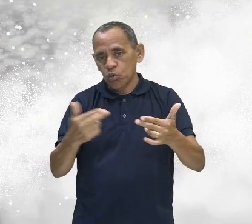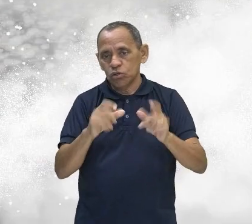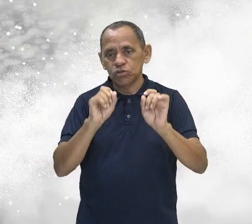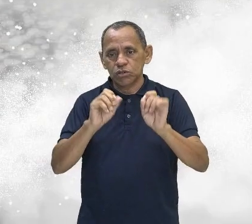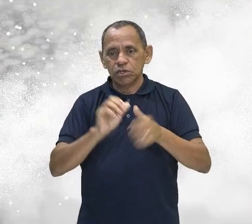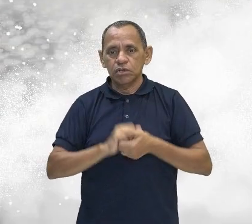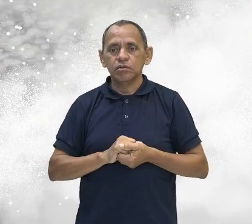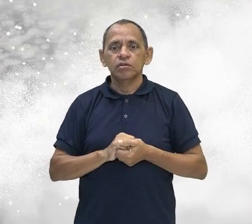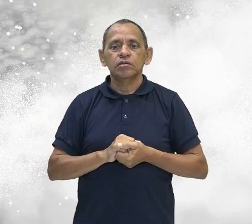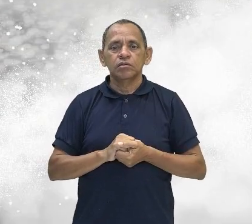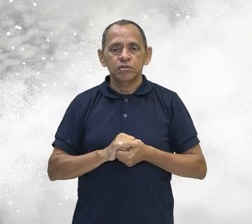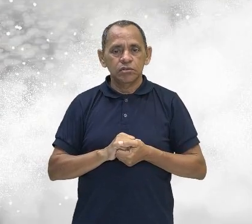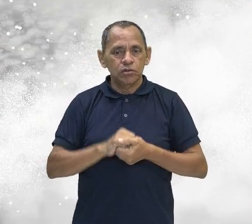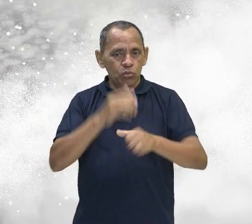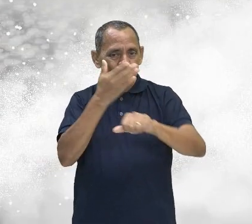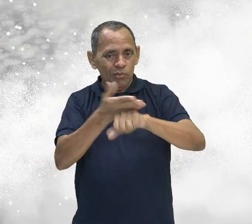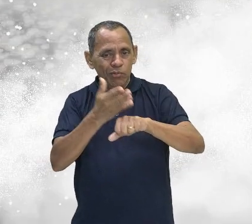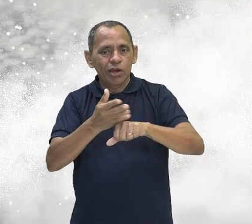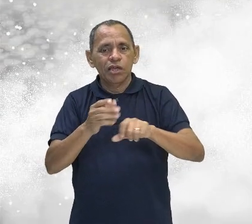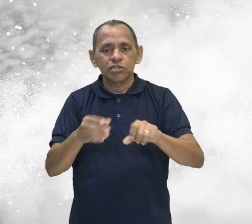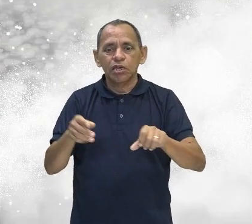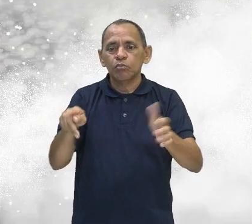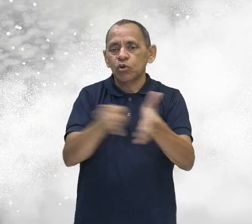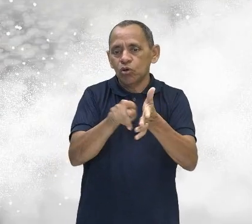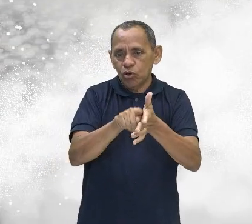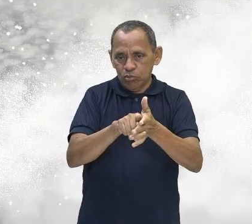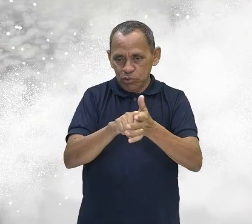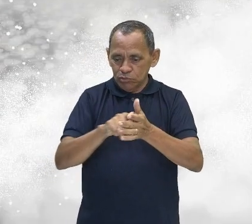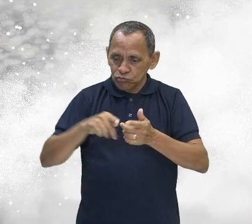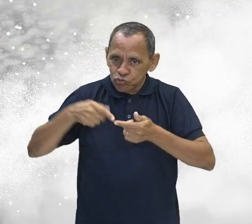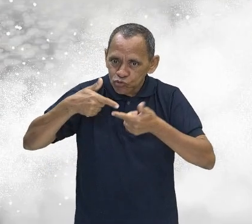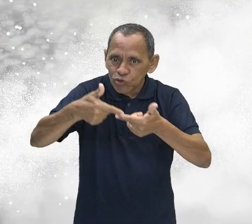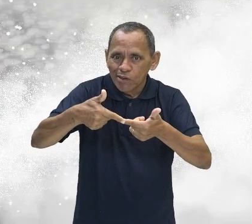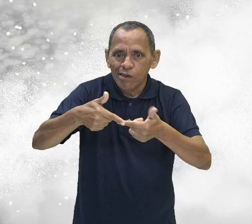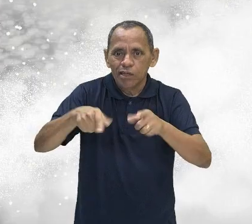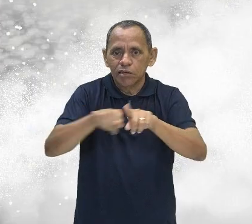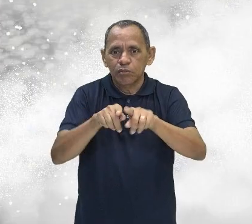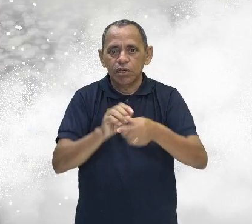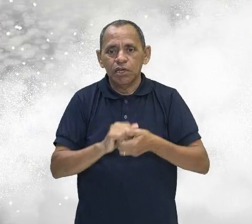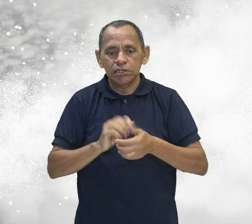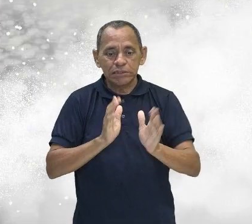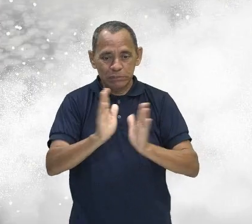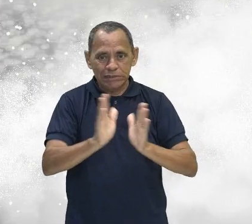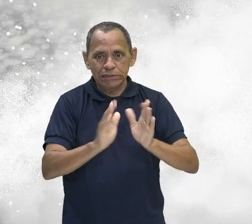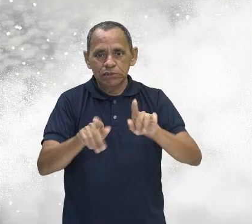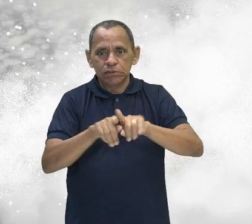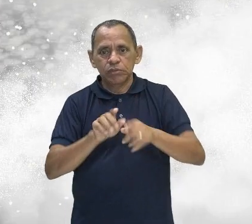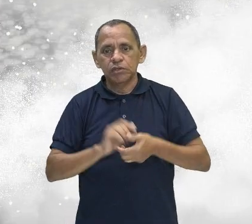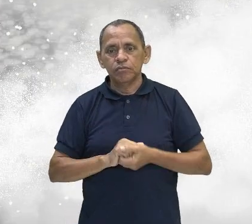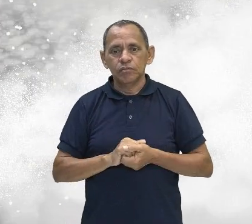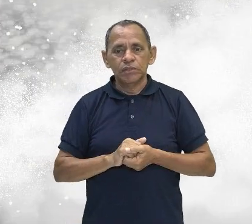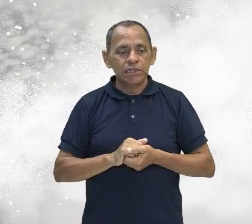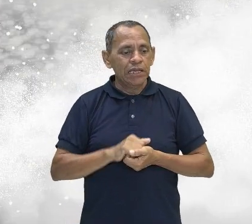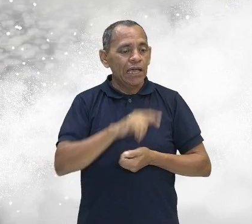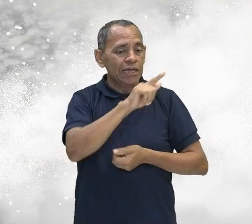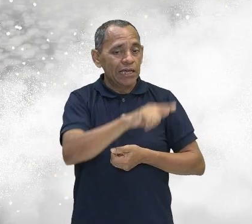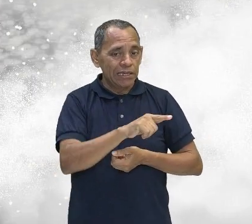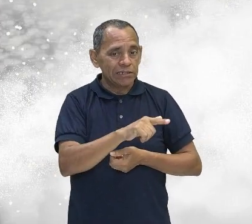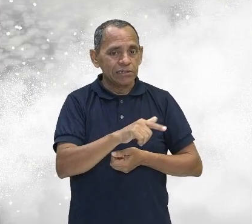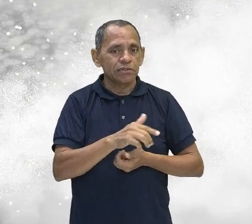um efeito desta guerra. Então certamente essa imagem dessa rosa ali